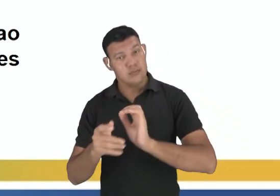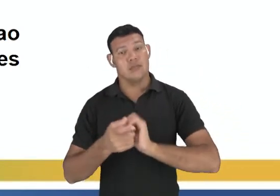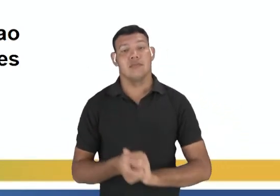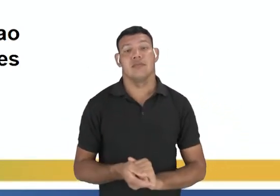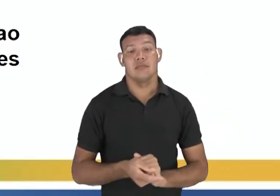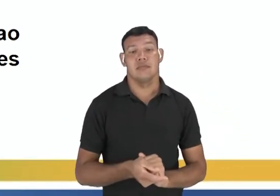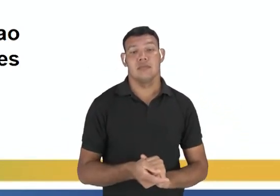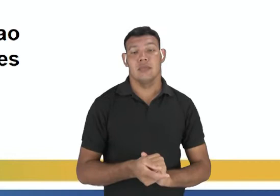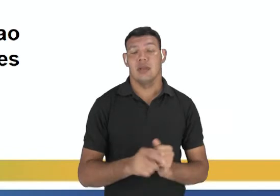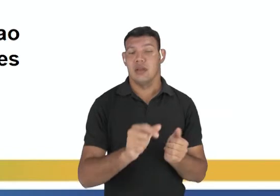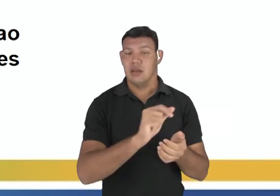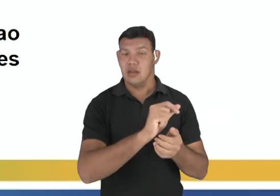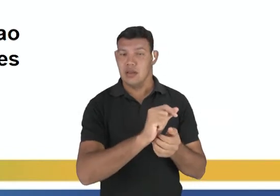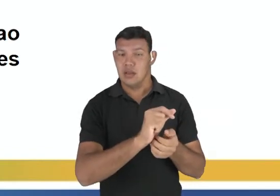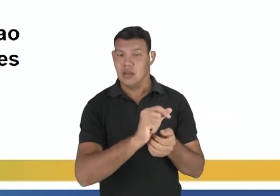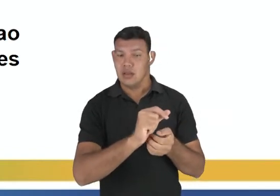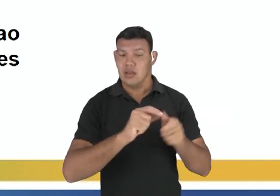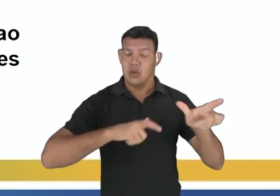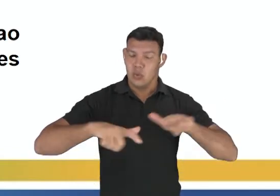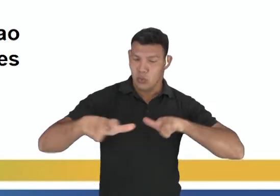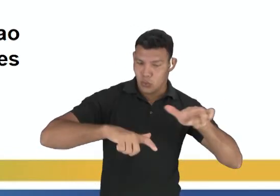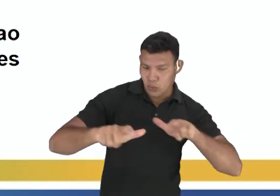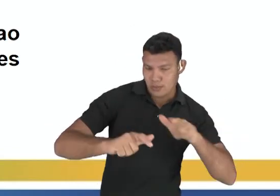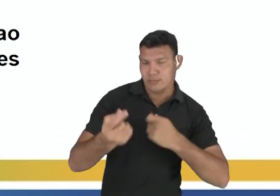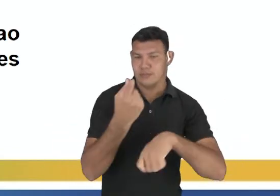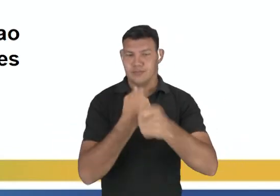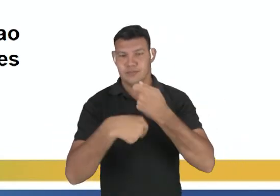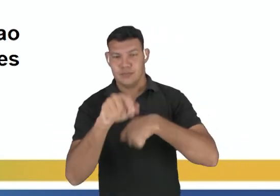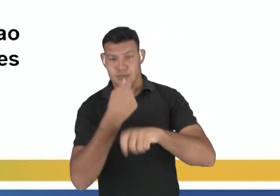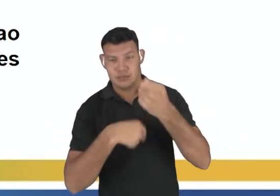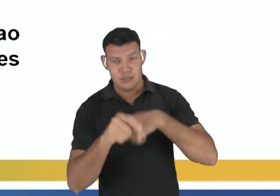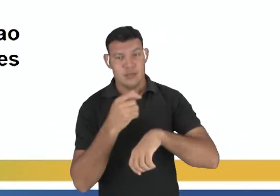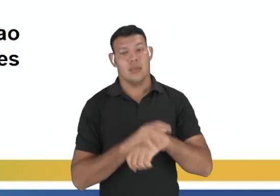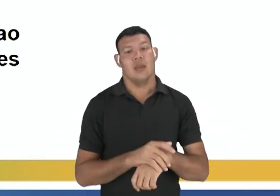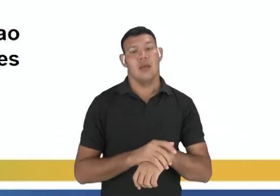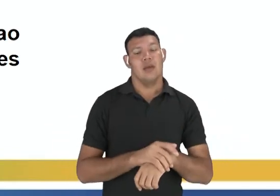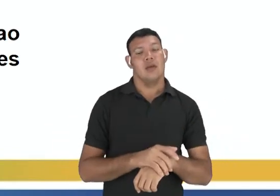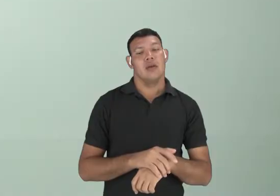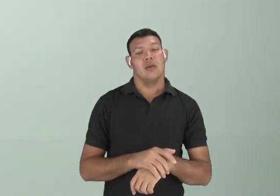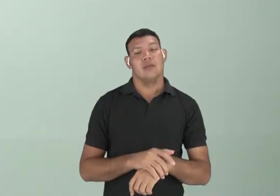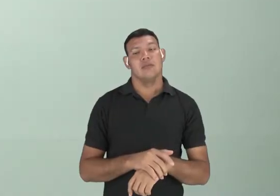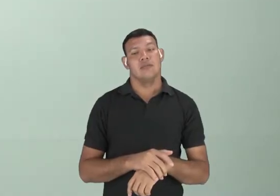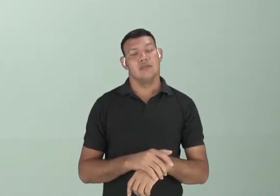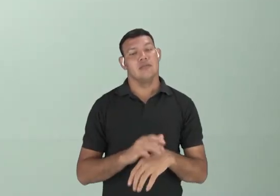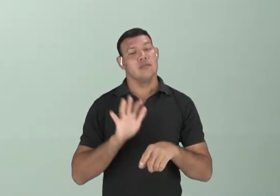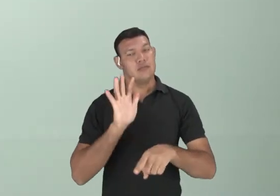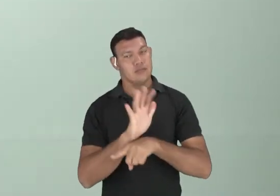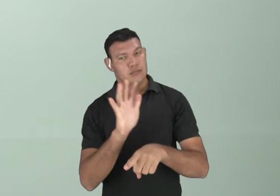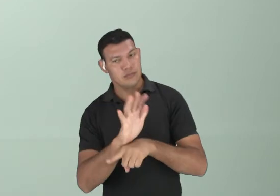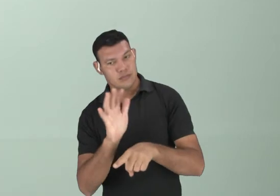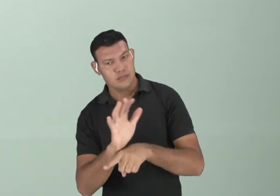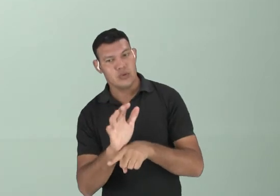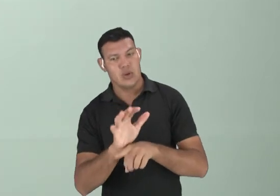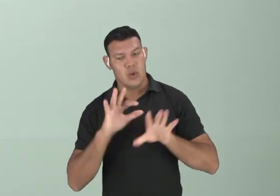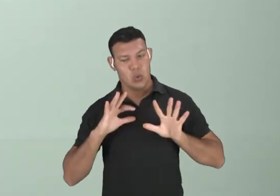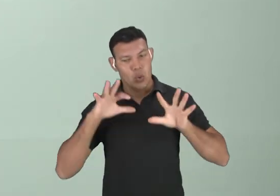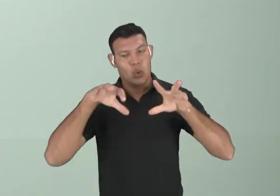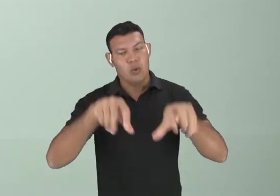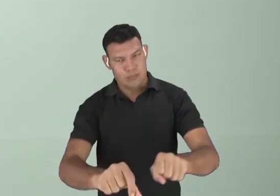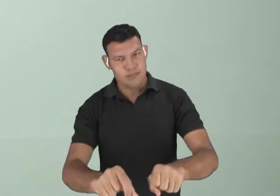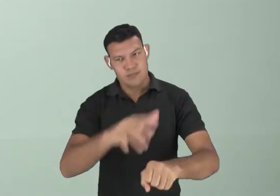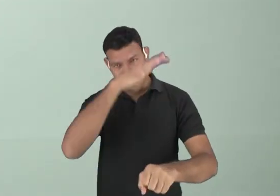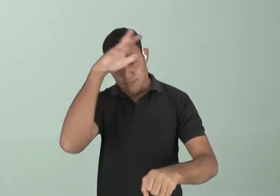as atividades econômicas que contribuíram para que a região fosse ocupada. Então, quanto à população, é a